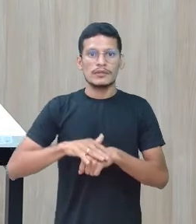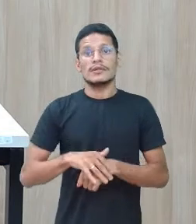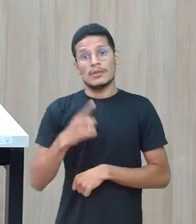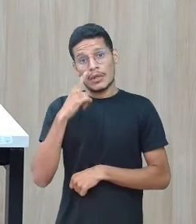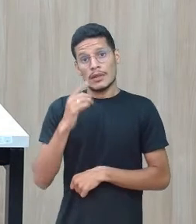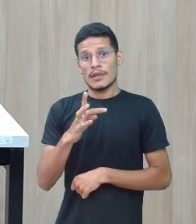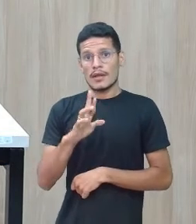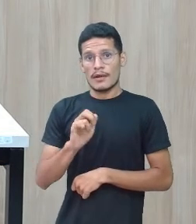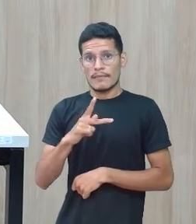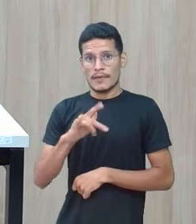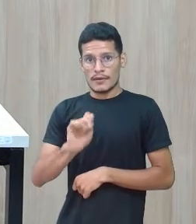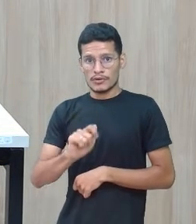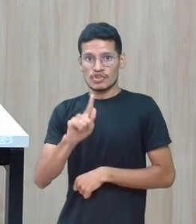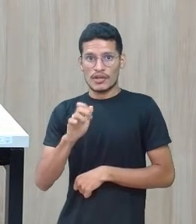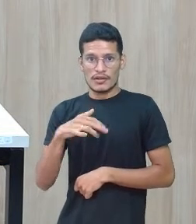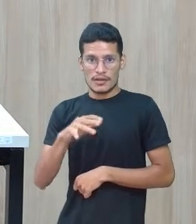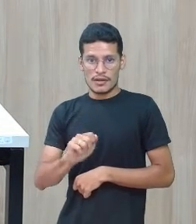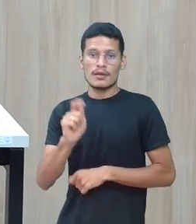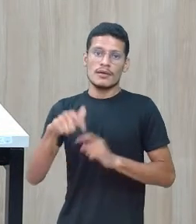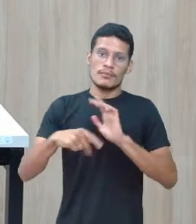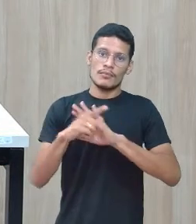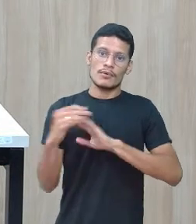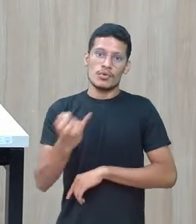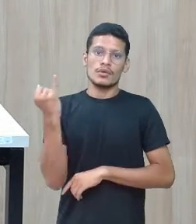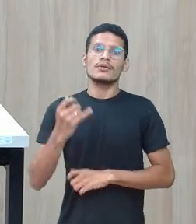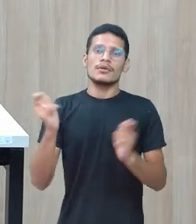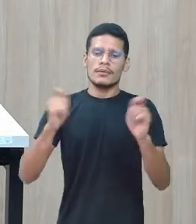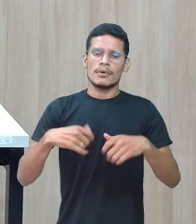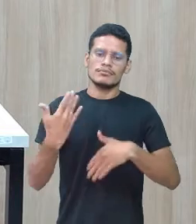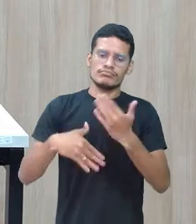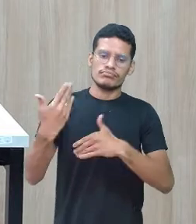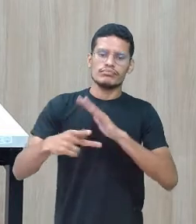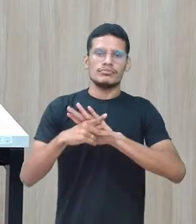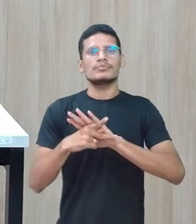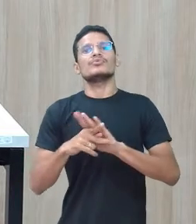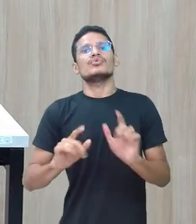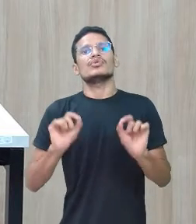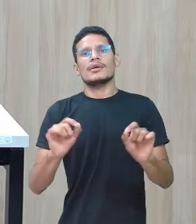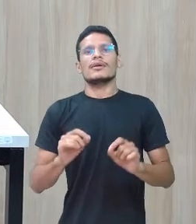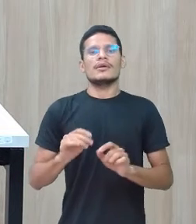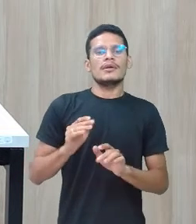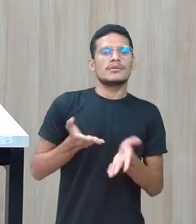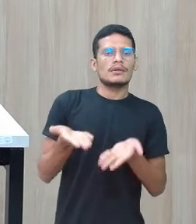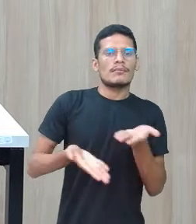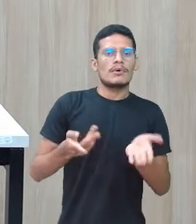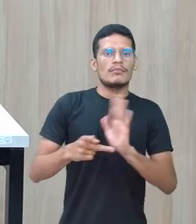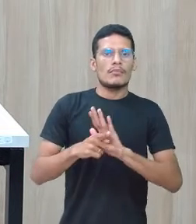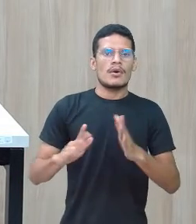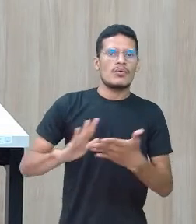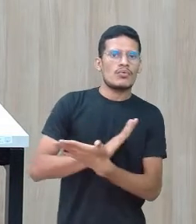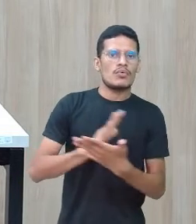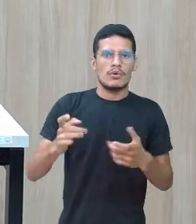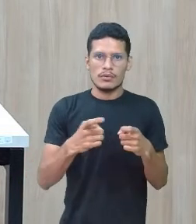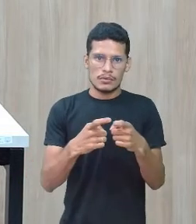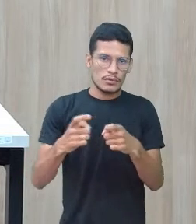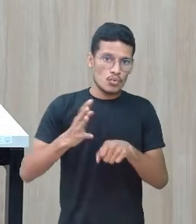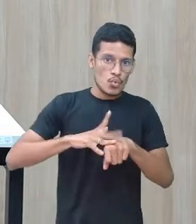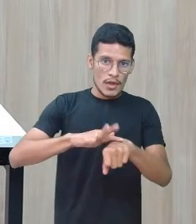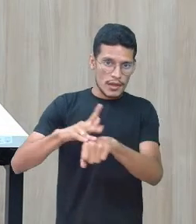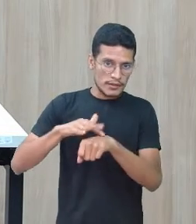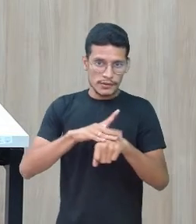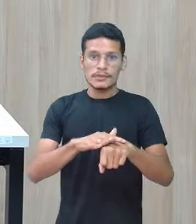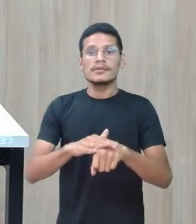muito importante para o crescimento do tratamento de uma série de doenças. Então, é